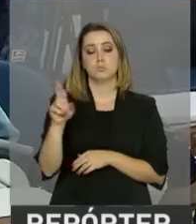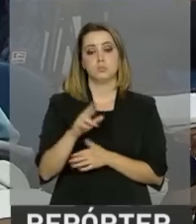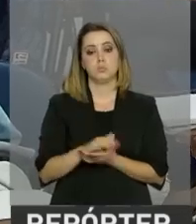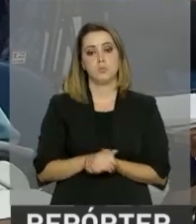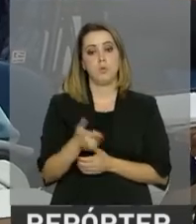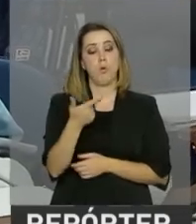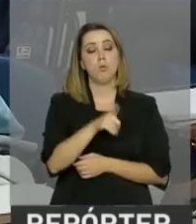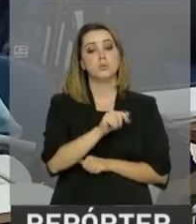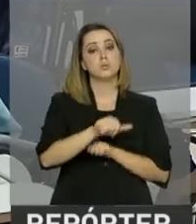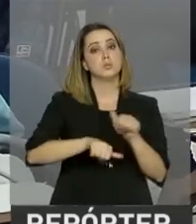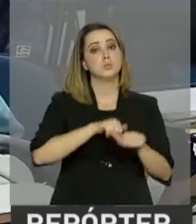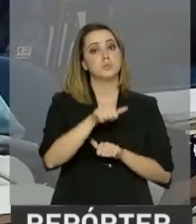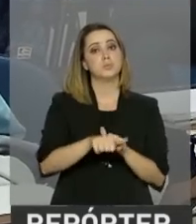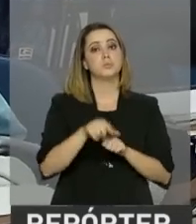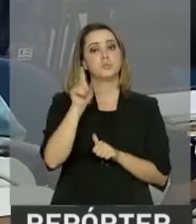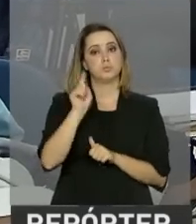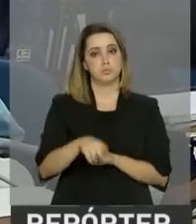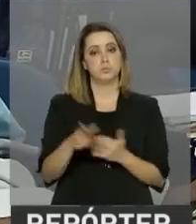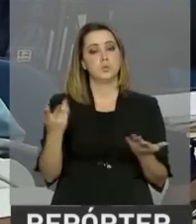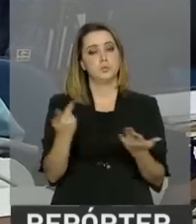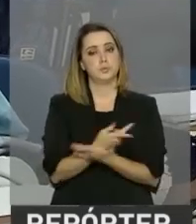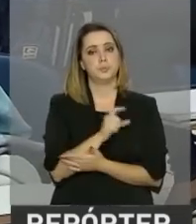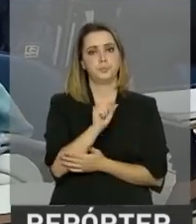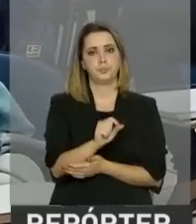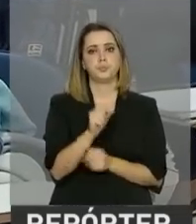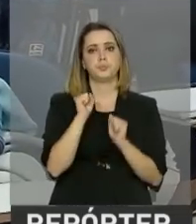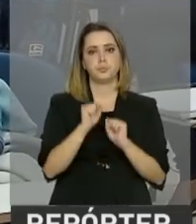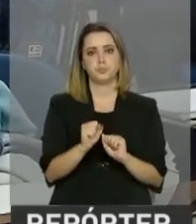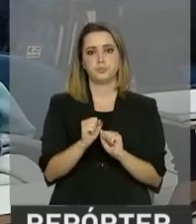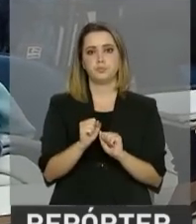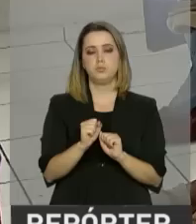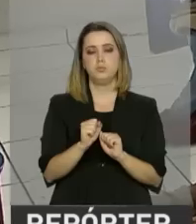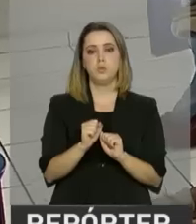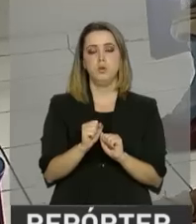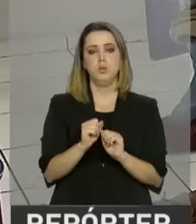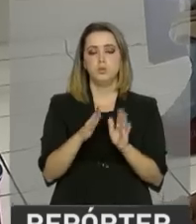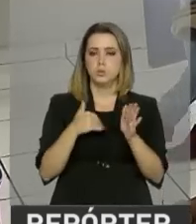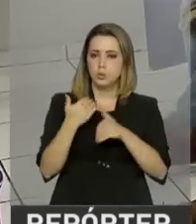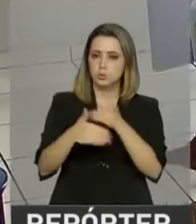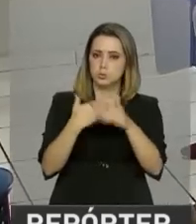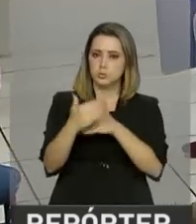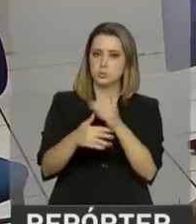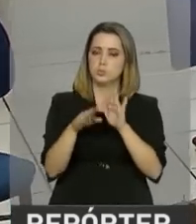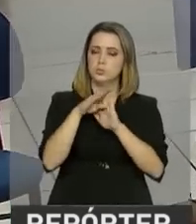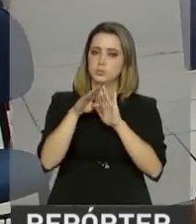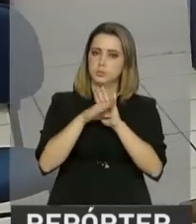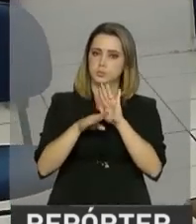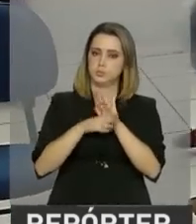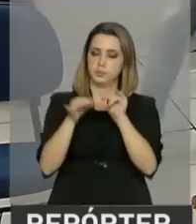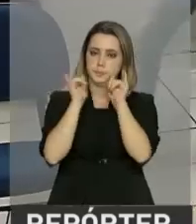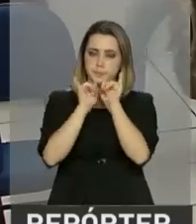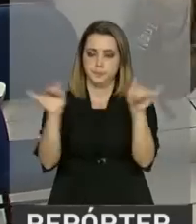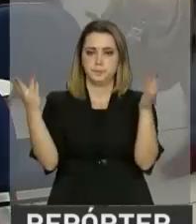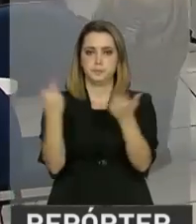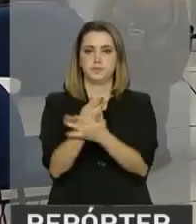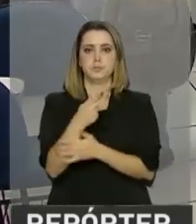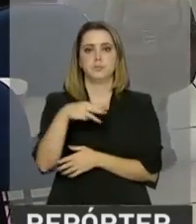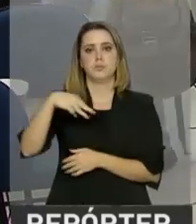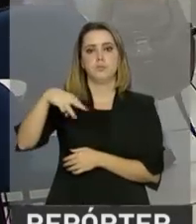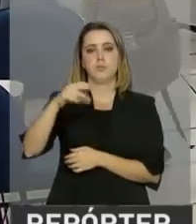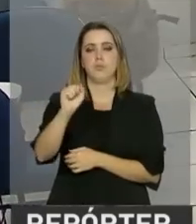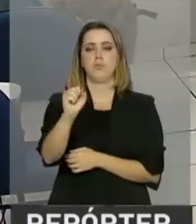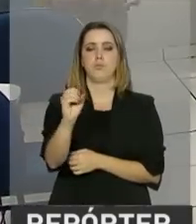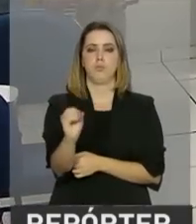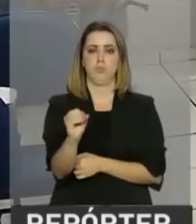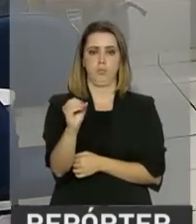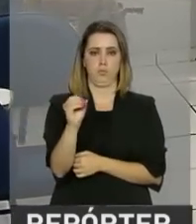Outras mudanças no FIES estão sendo avaliadas para tornar o programa sustentável. As novidades devem ser anunciadas em março e só vão